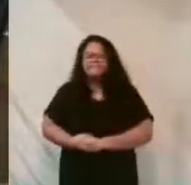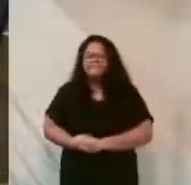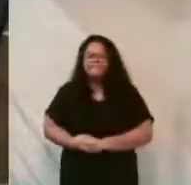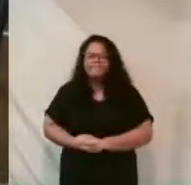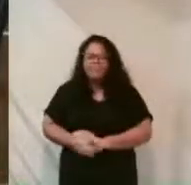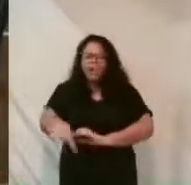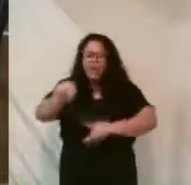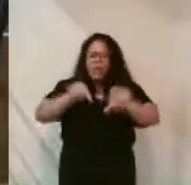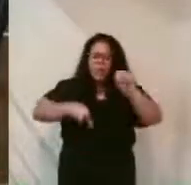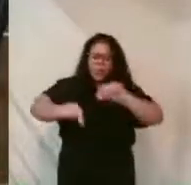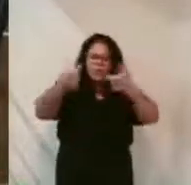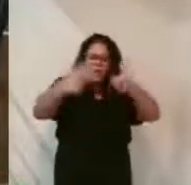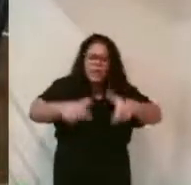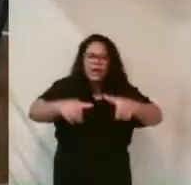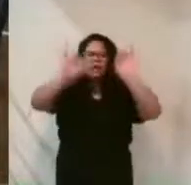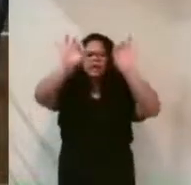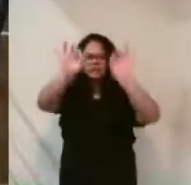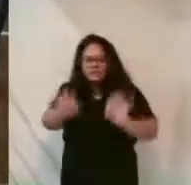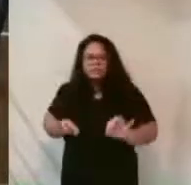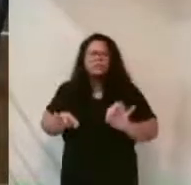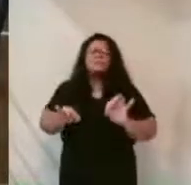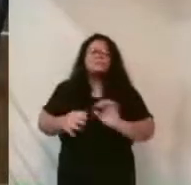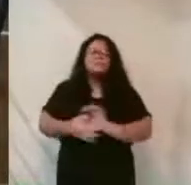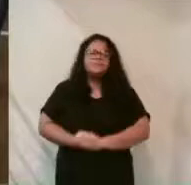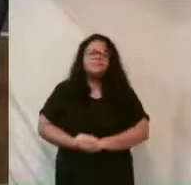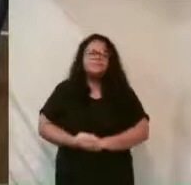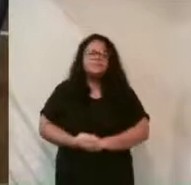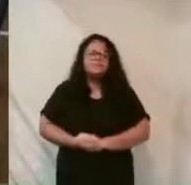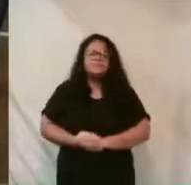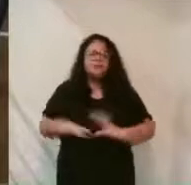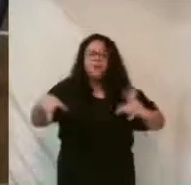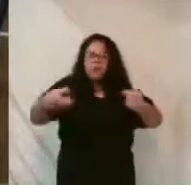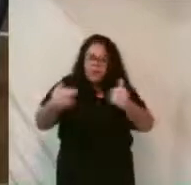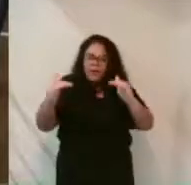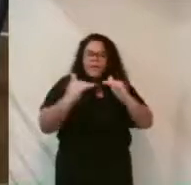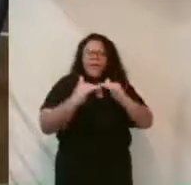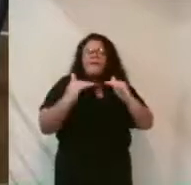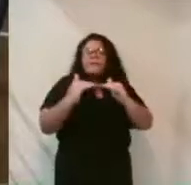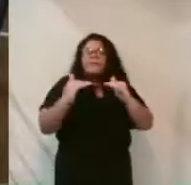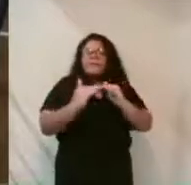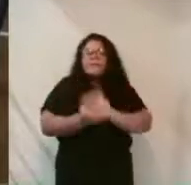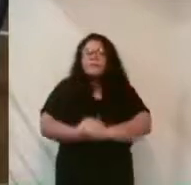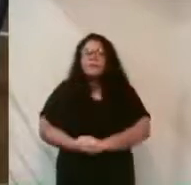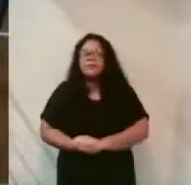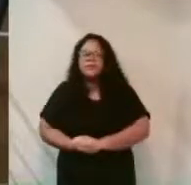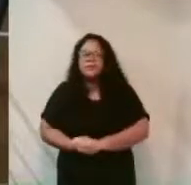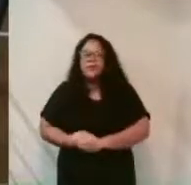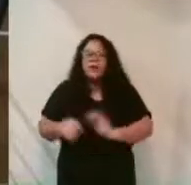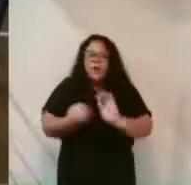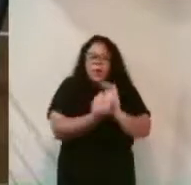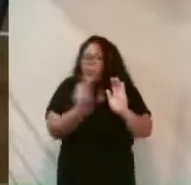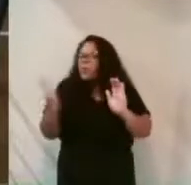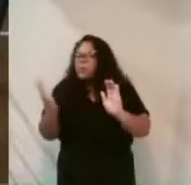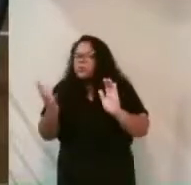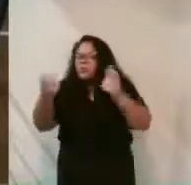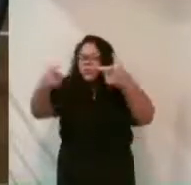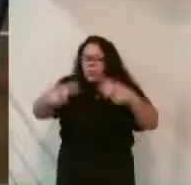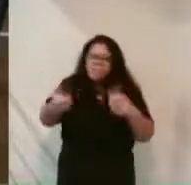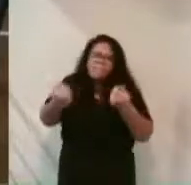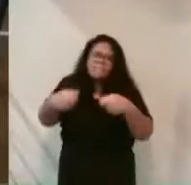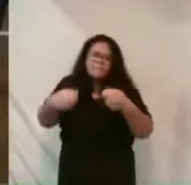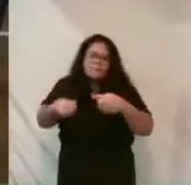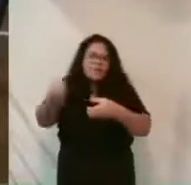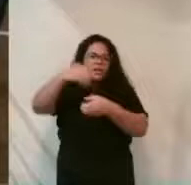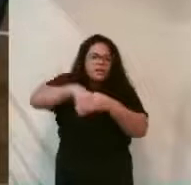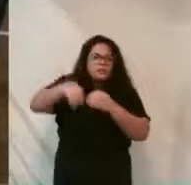E, logicamente, um consenso que foi chegado sobre o número de pontos de entrega voluntária